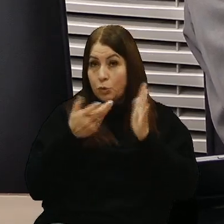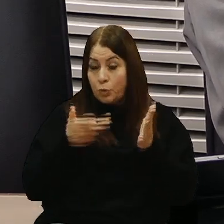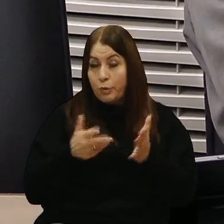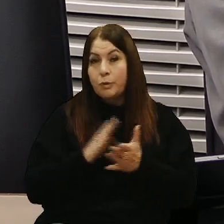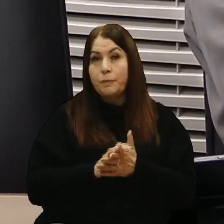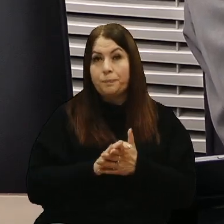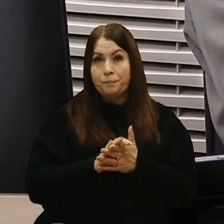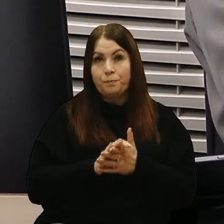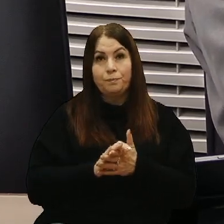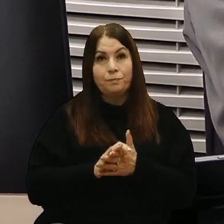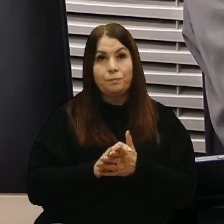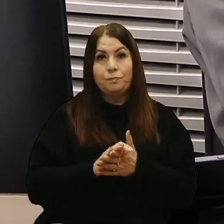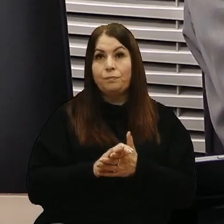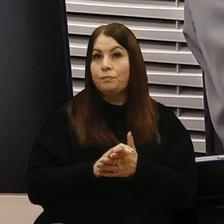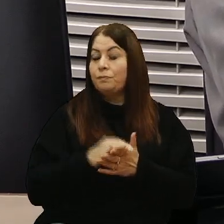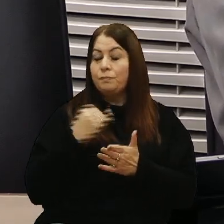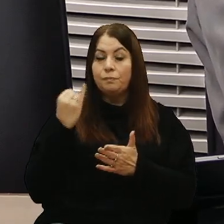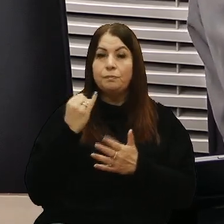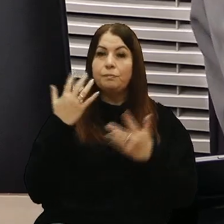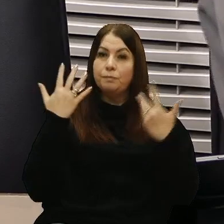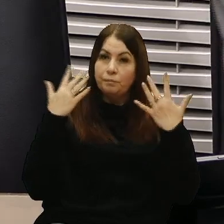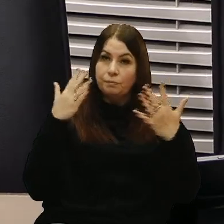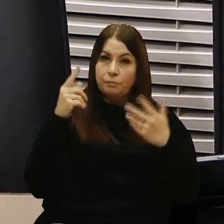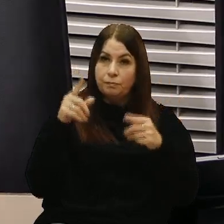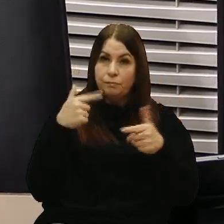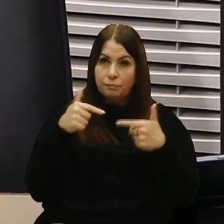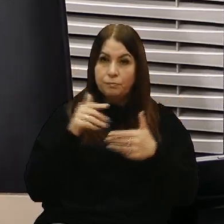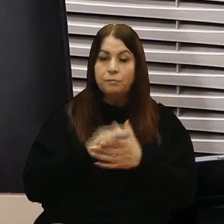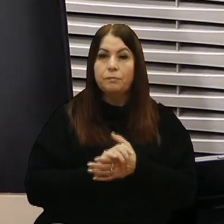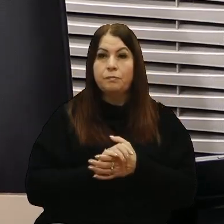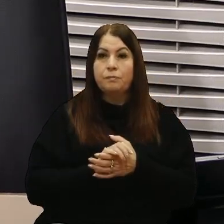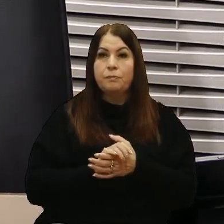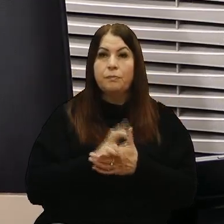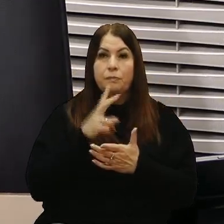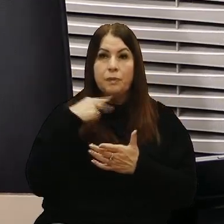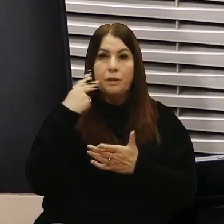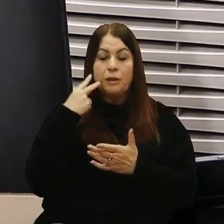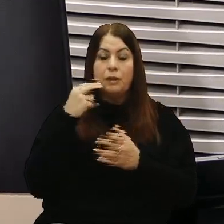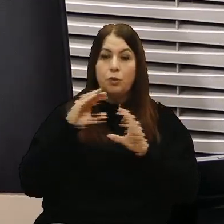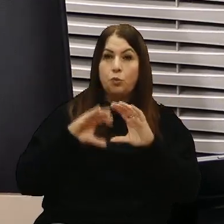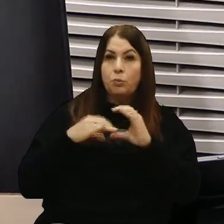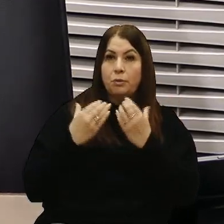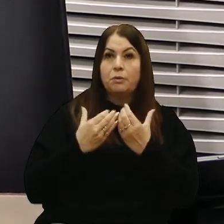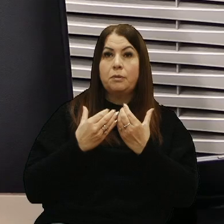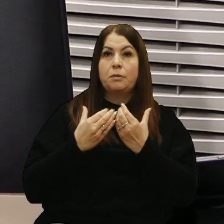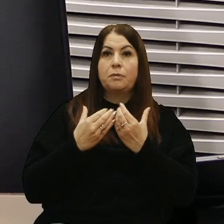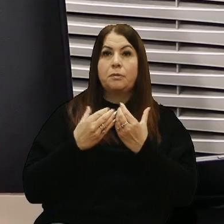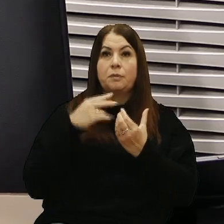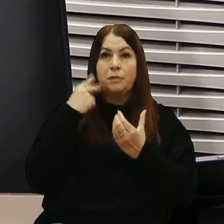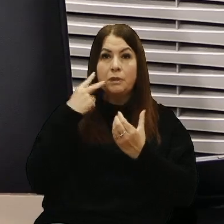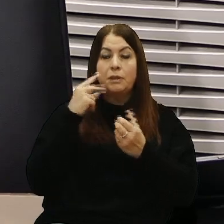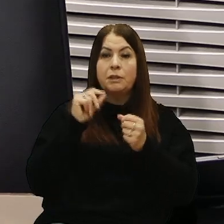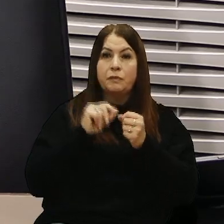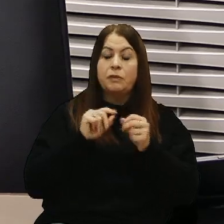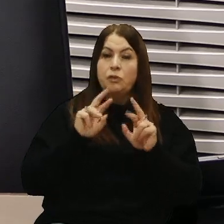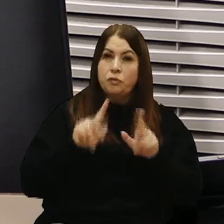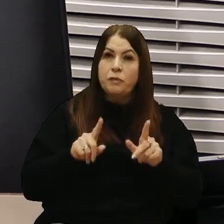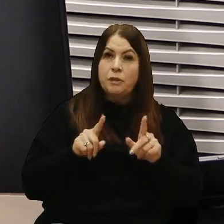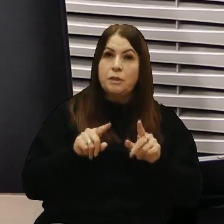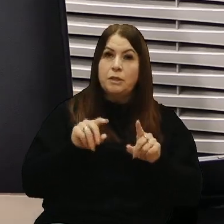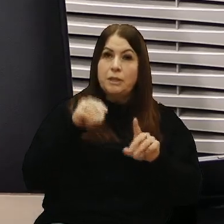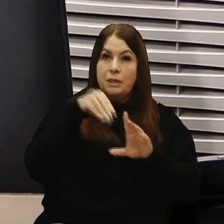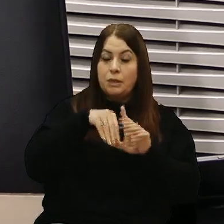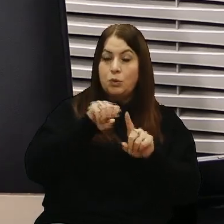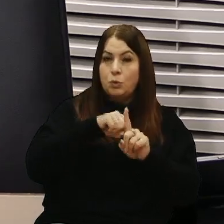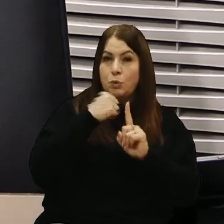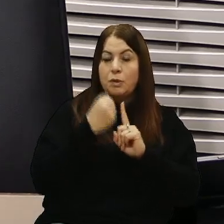vereador D'Ambros, é algo nobre. Parabéns pelo seu trabalho, um vereador comunitarista, um vereador que faz a diferença na